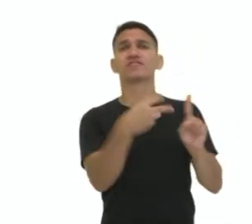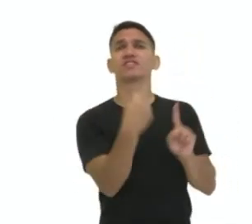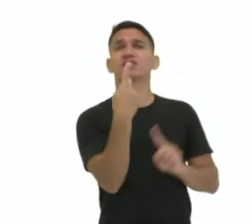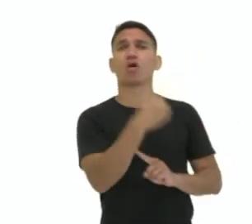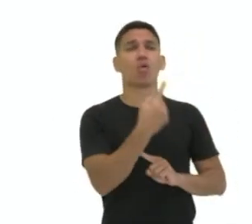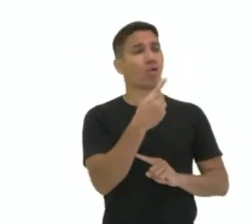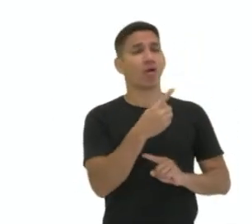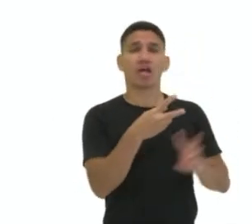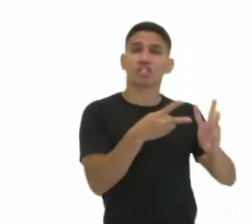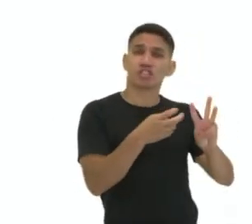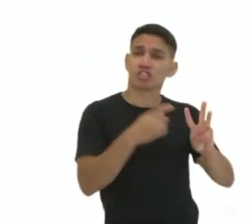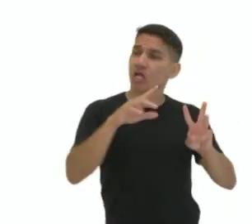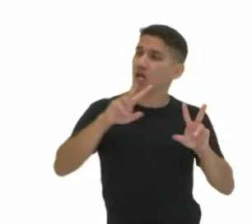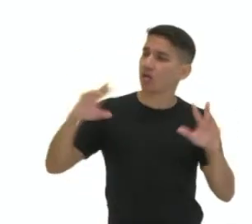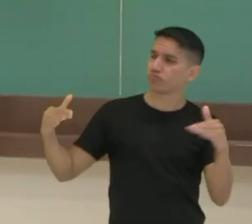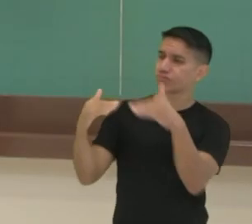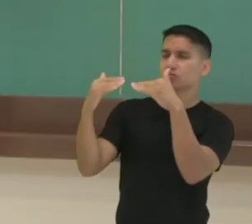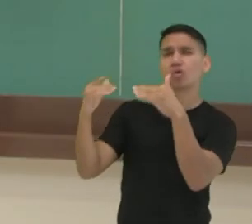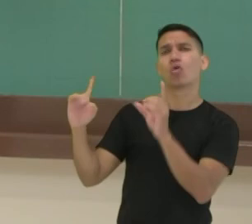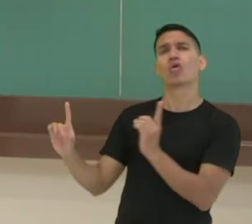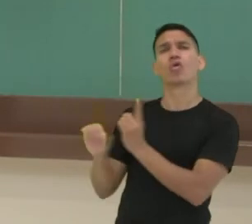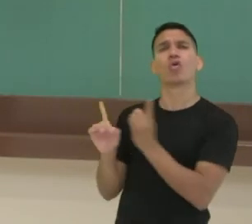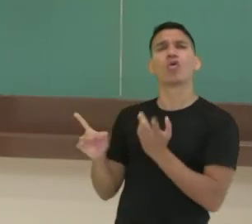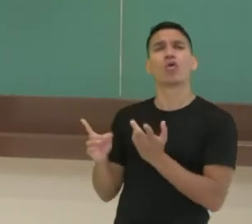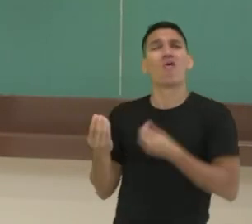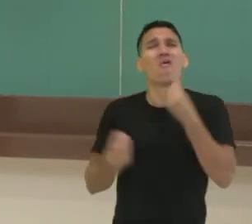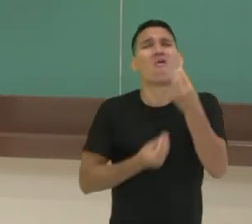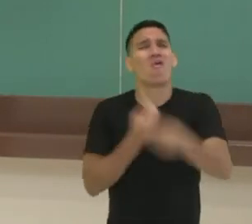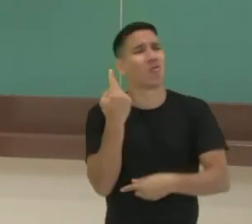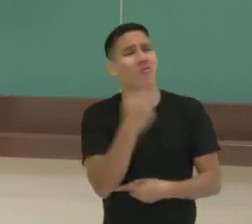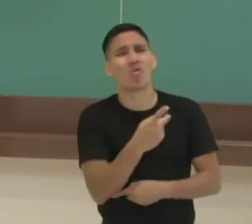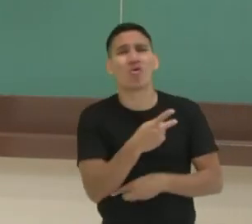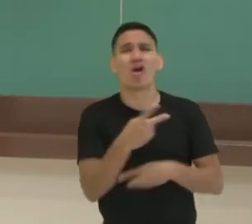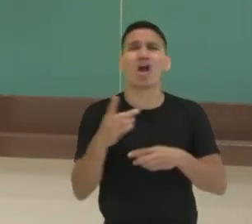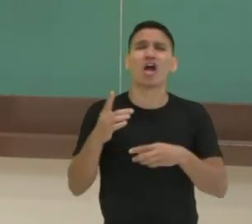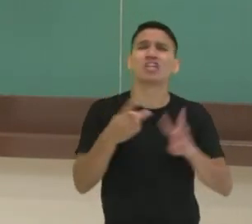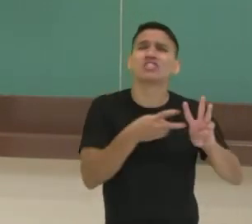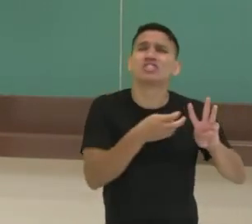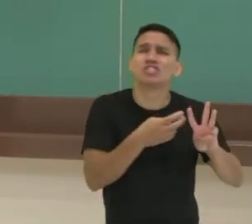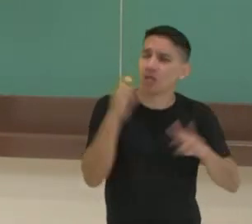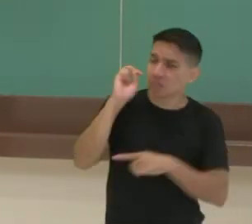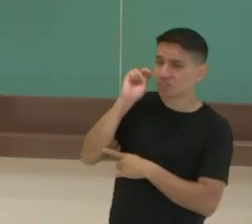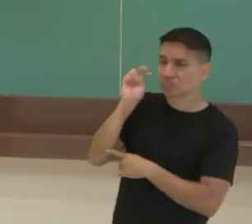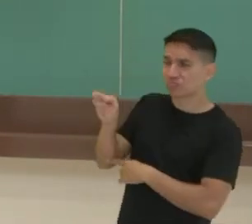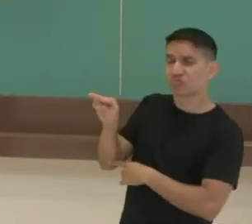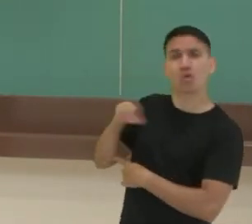portugueses. E os indígenas, como será que eles observaram os portugueses?